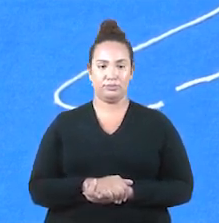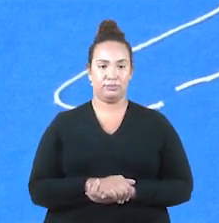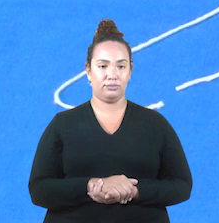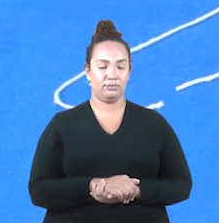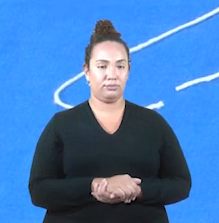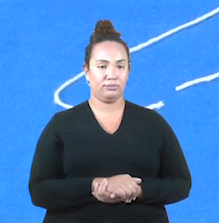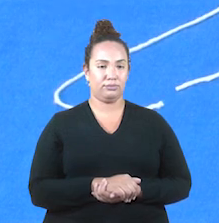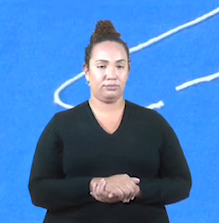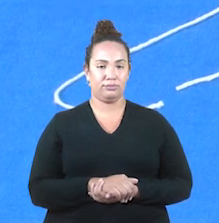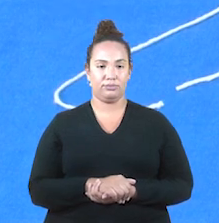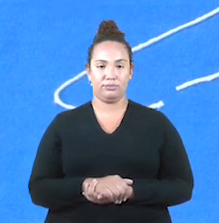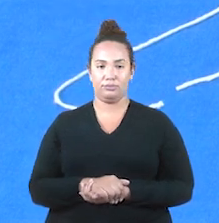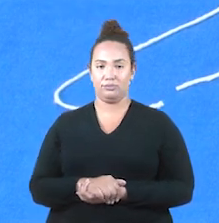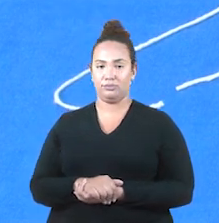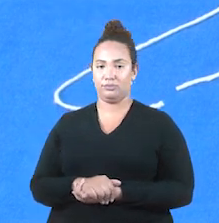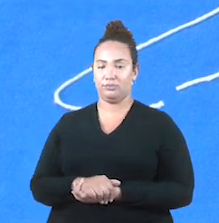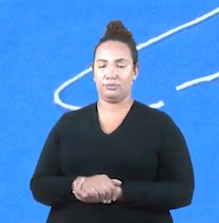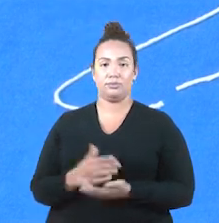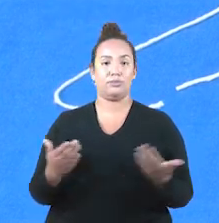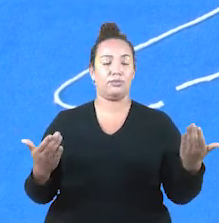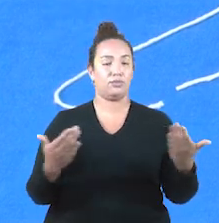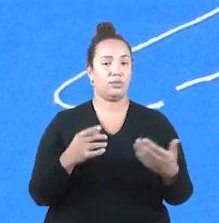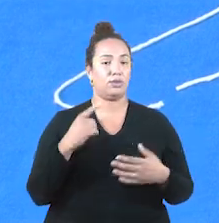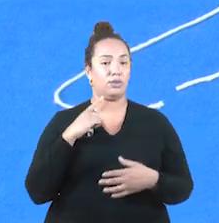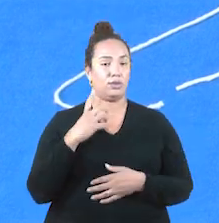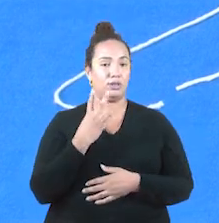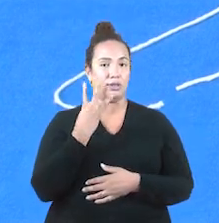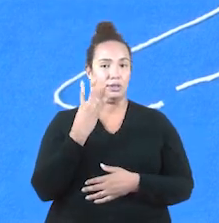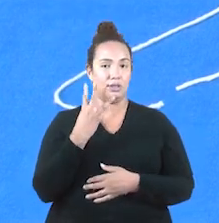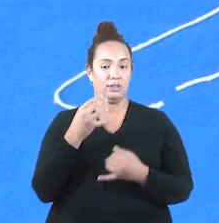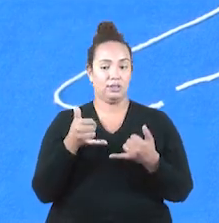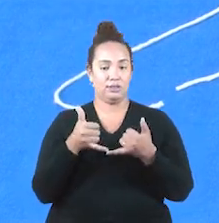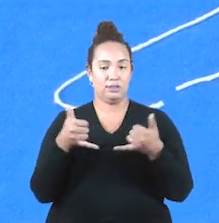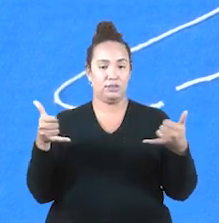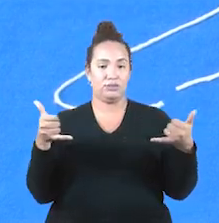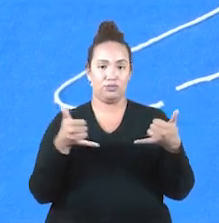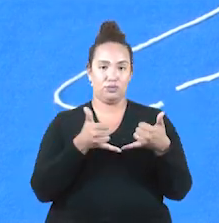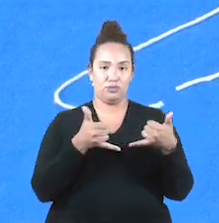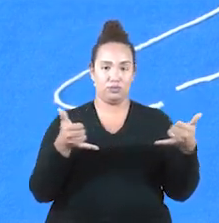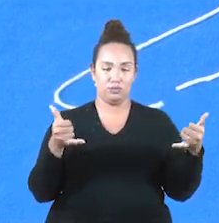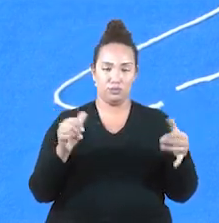Temos aqui 3 pedaços de barbantes unidos.